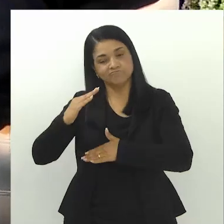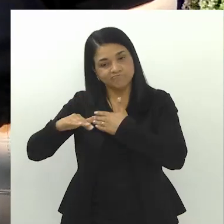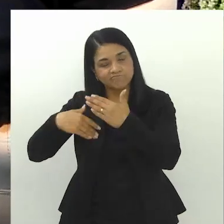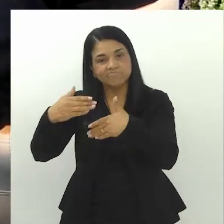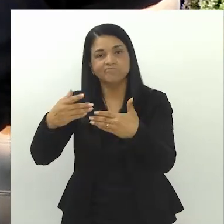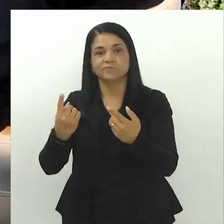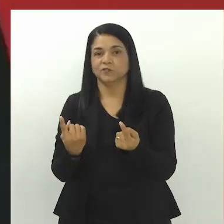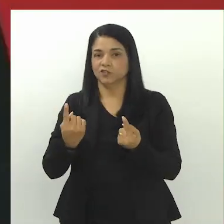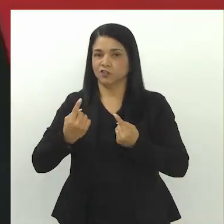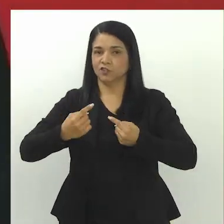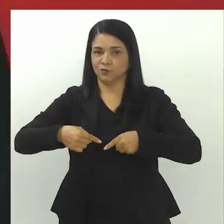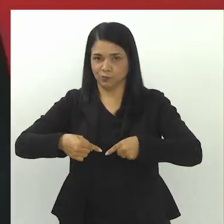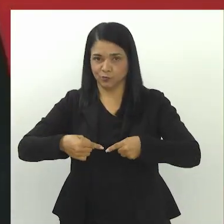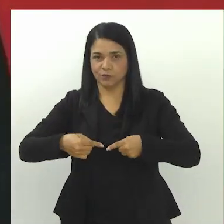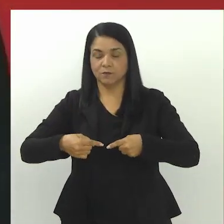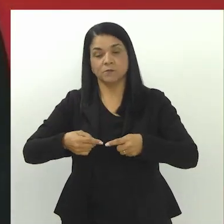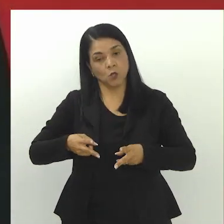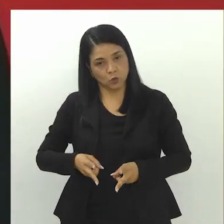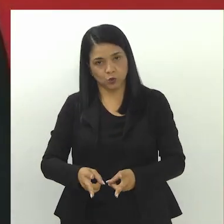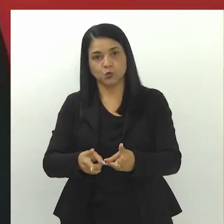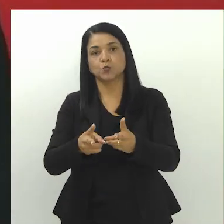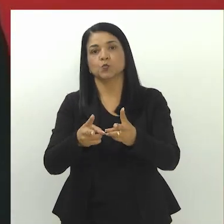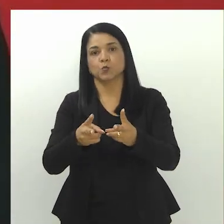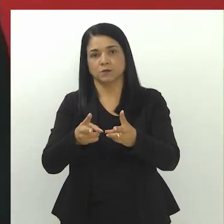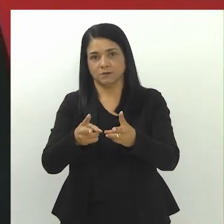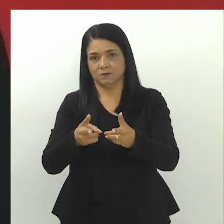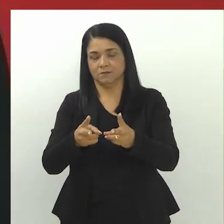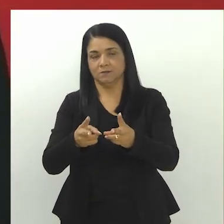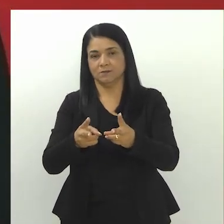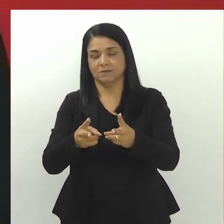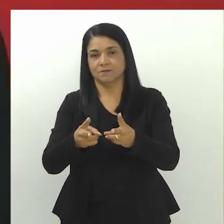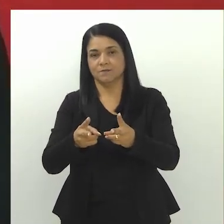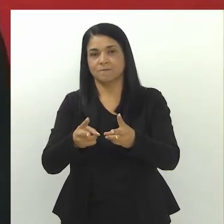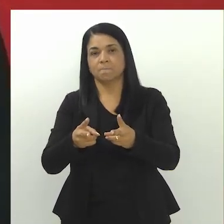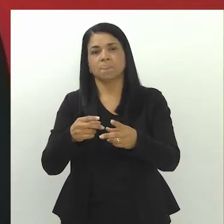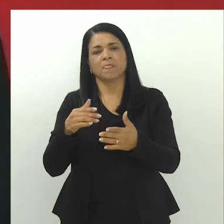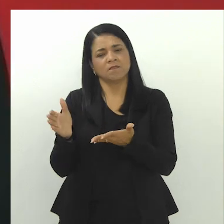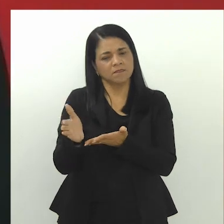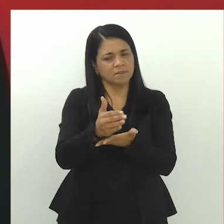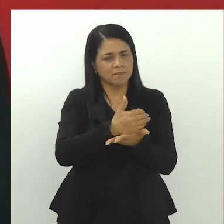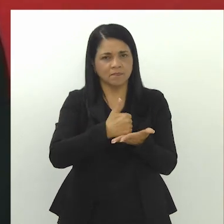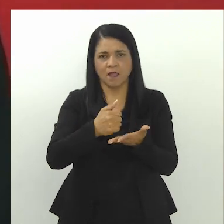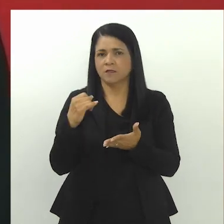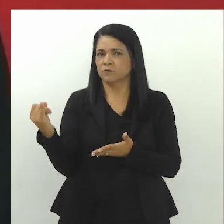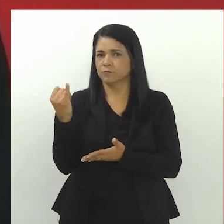gente avançou na disputa que continua,